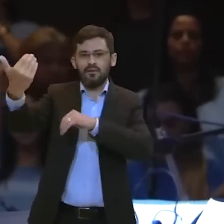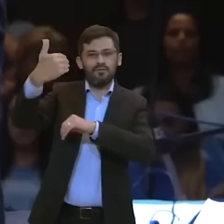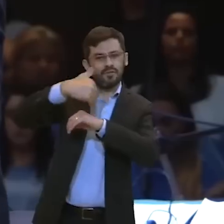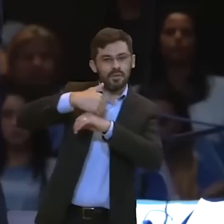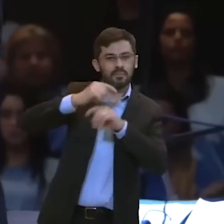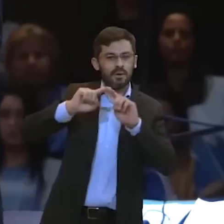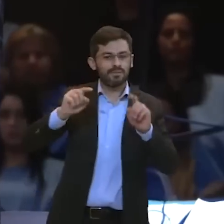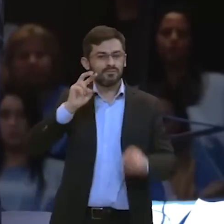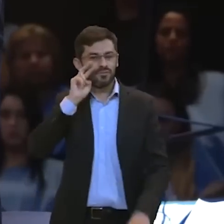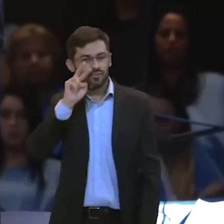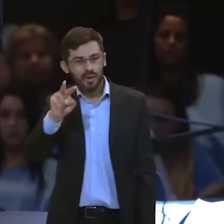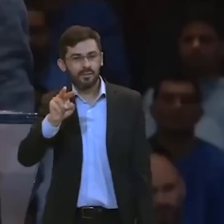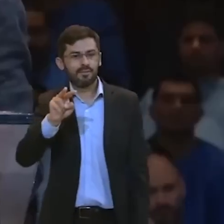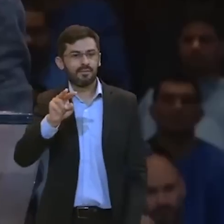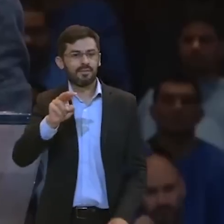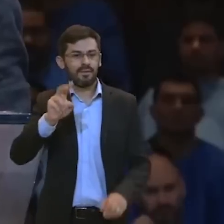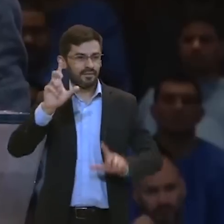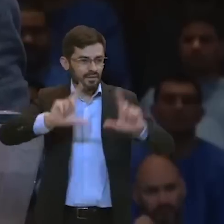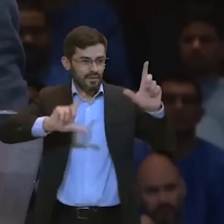escuta.